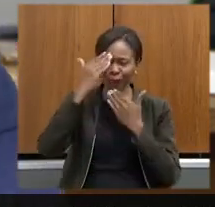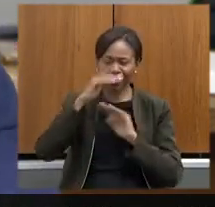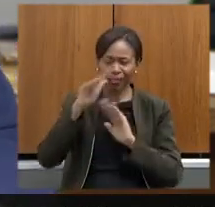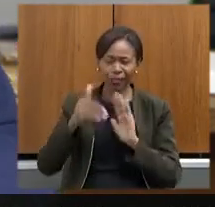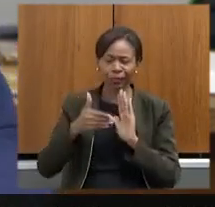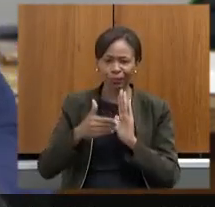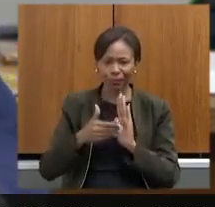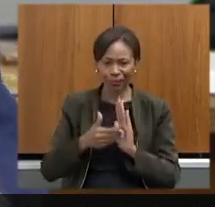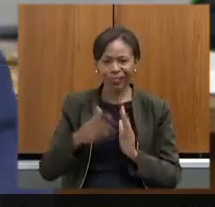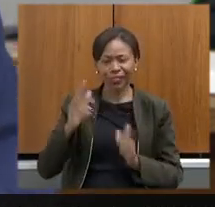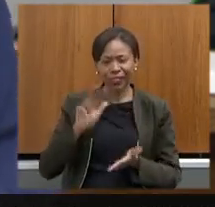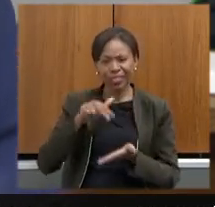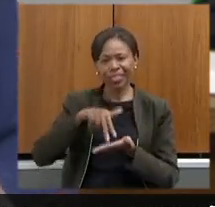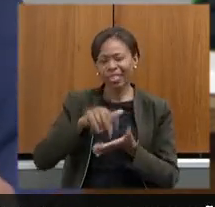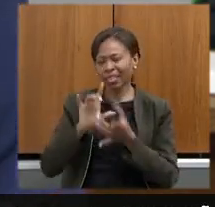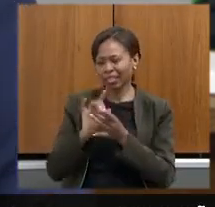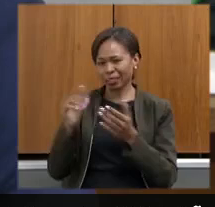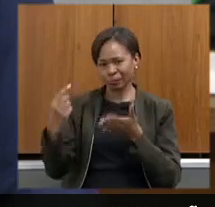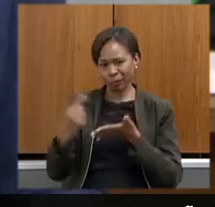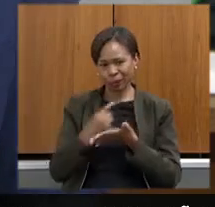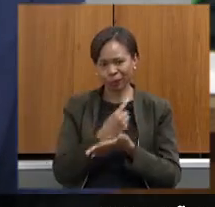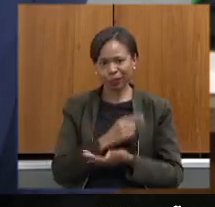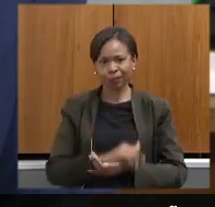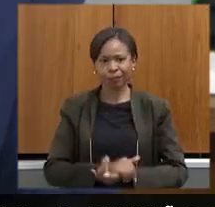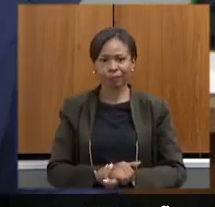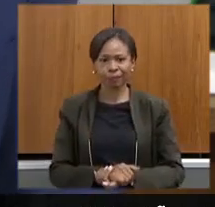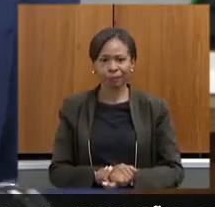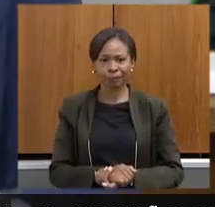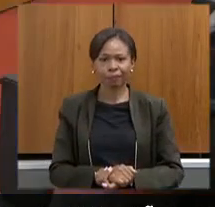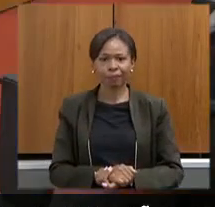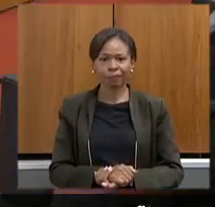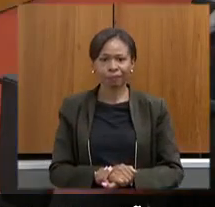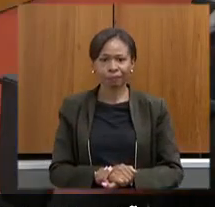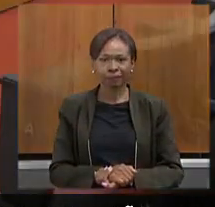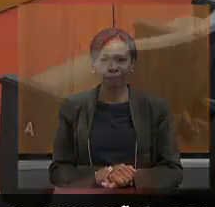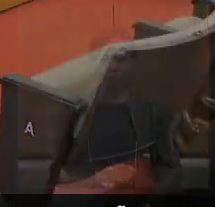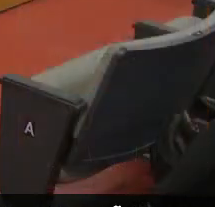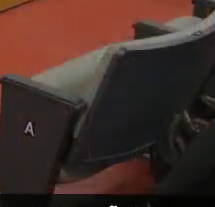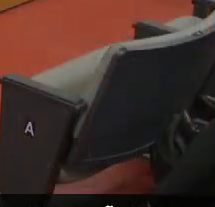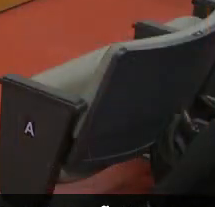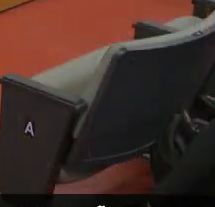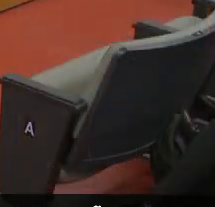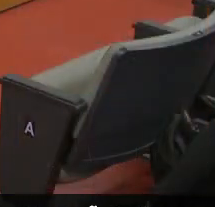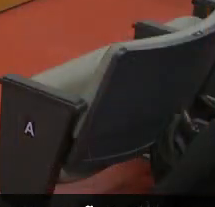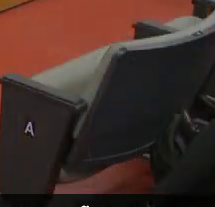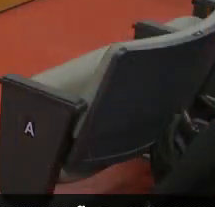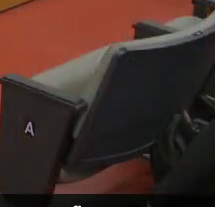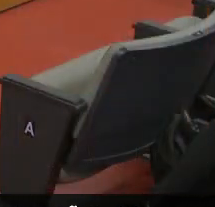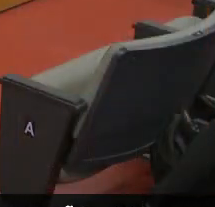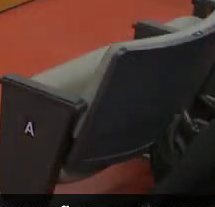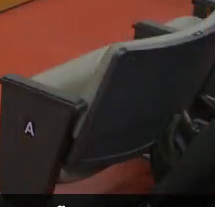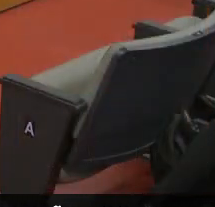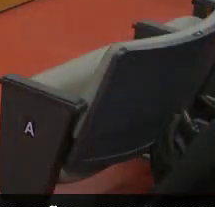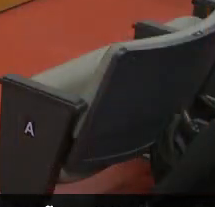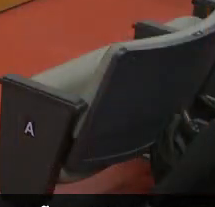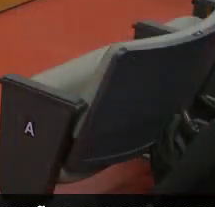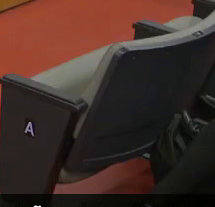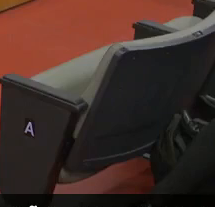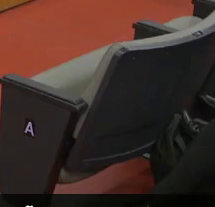os presidentes estamos aqui obviamente aberta as perguntas Obrigado secretário iglu os